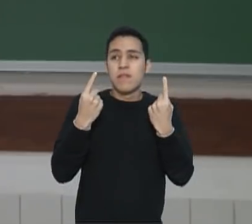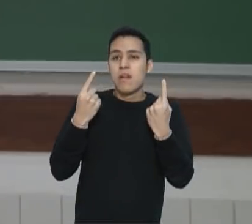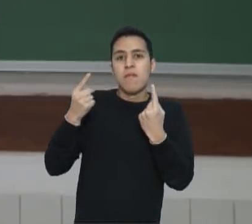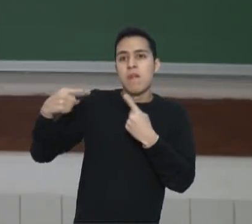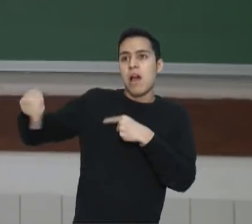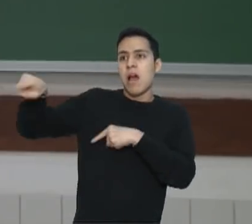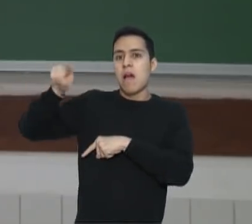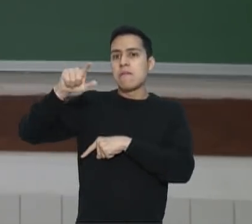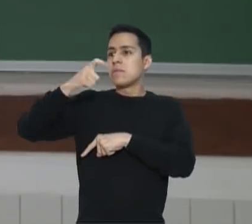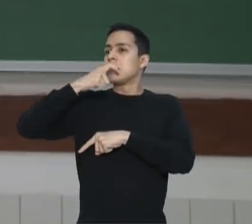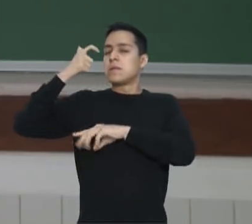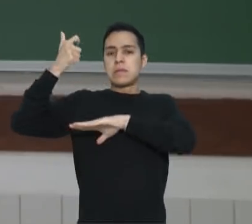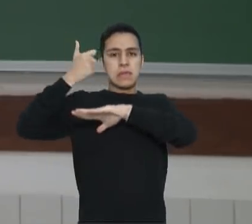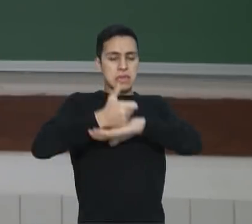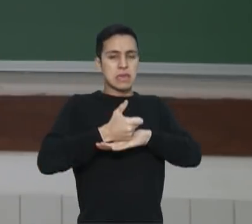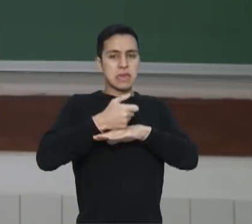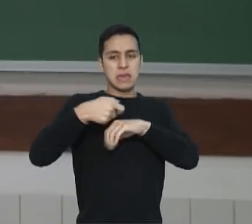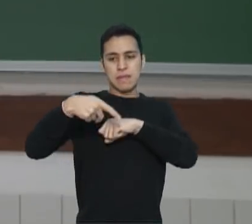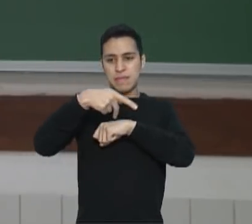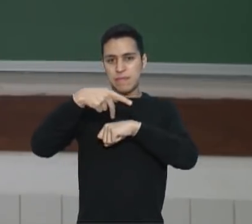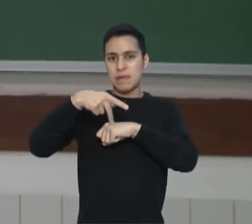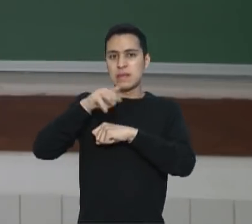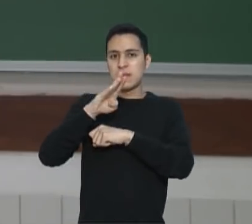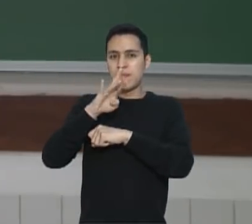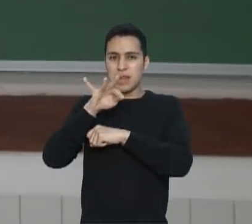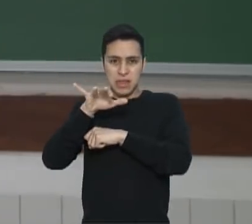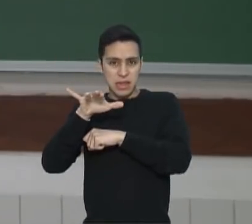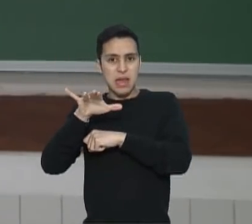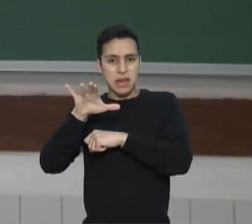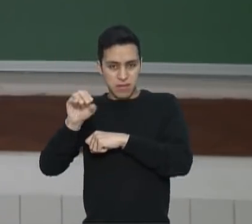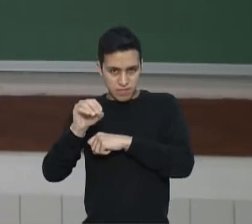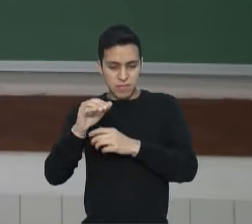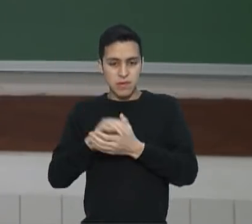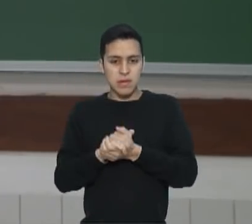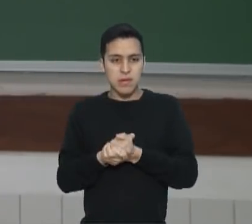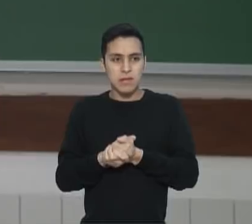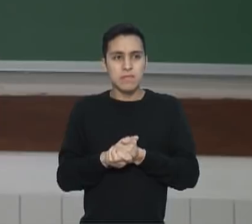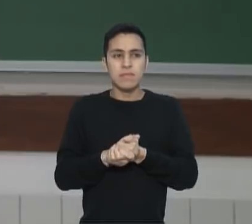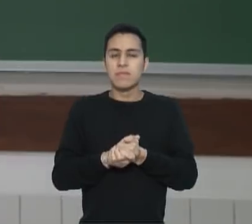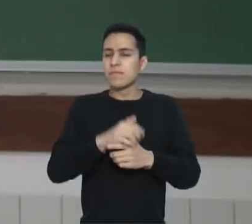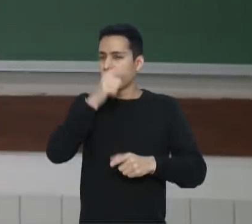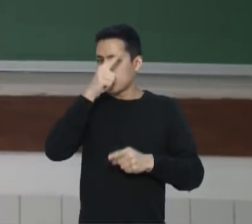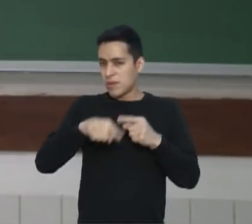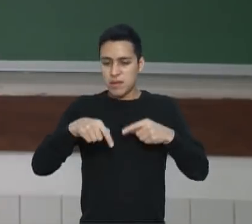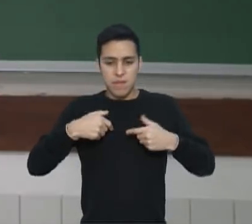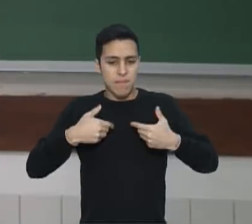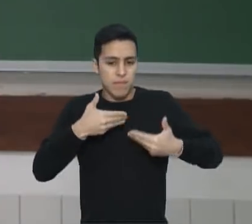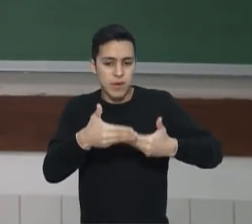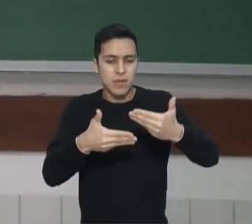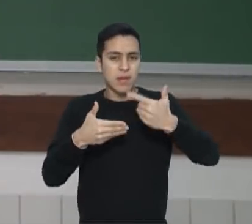britânico absurdo, difícil até de entender. Havia a proibição da produção do sal. Assim,